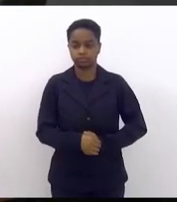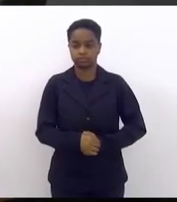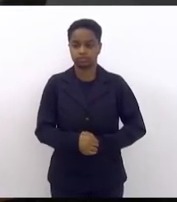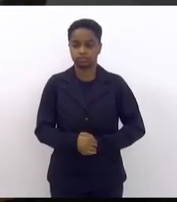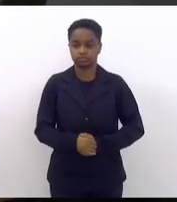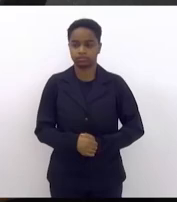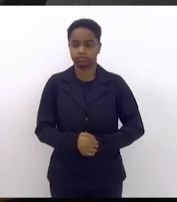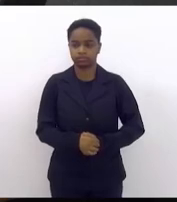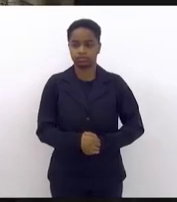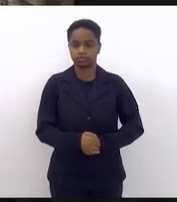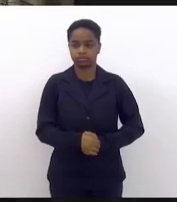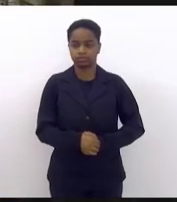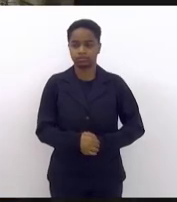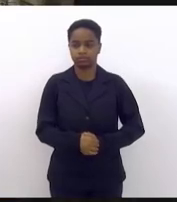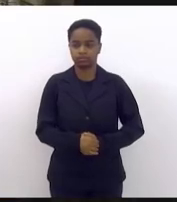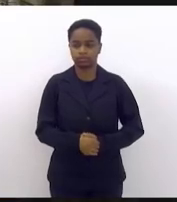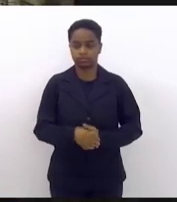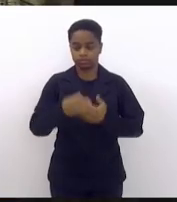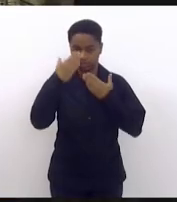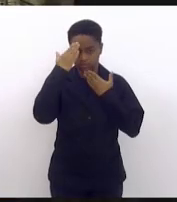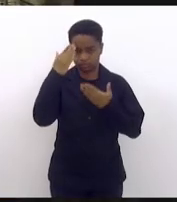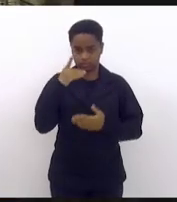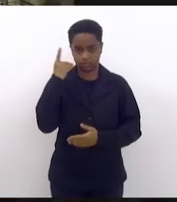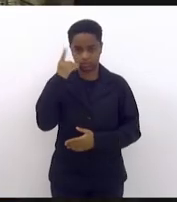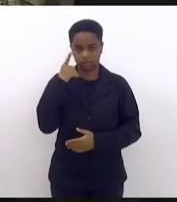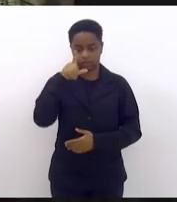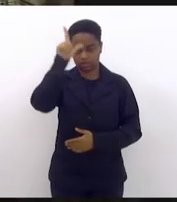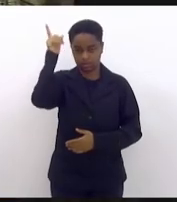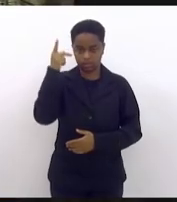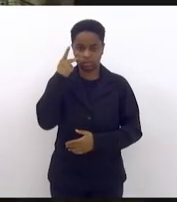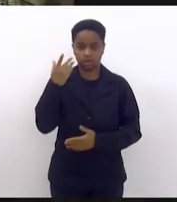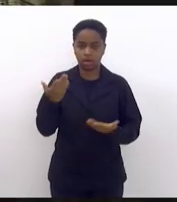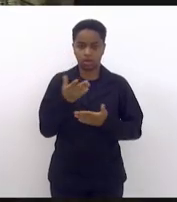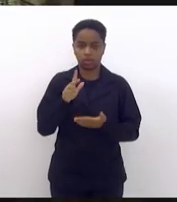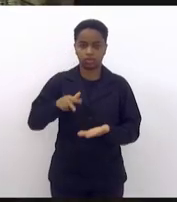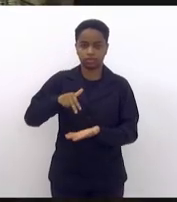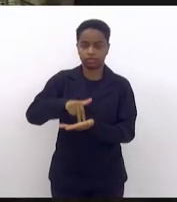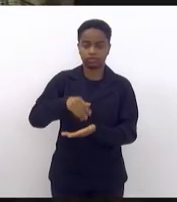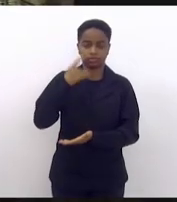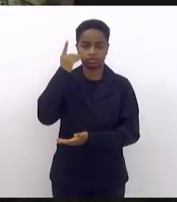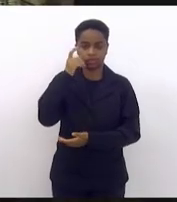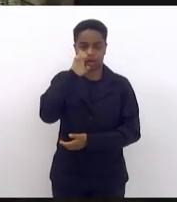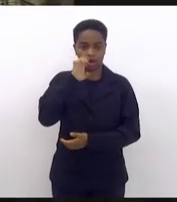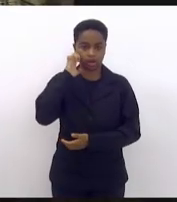Obrigado, meu nosso nome, deputado Luiz Paulo, para discutir nossa Érica Takimoto.